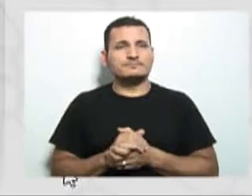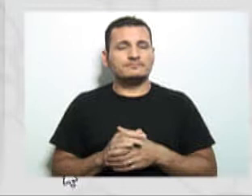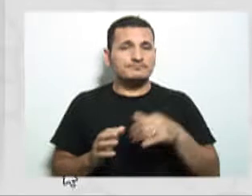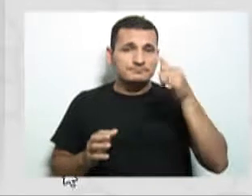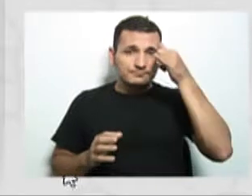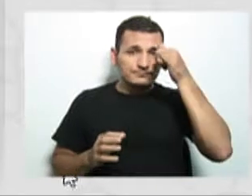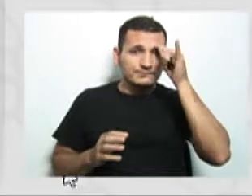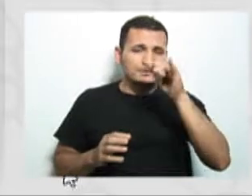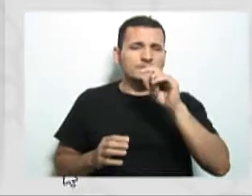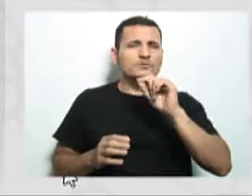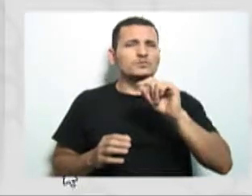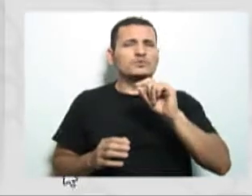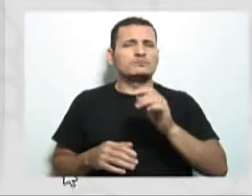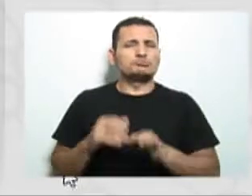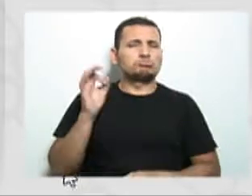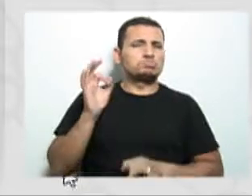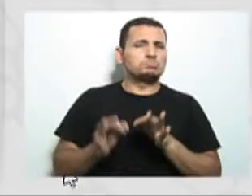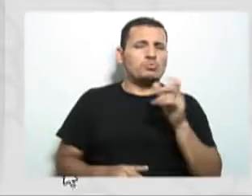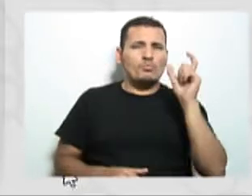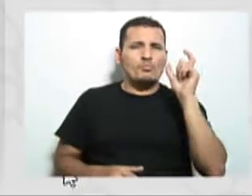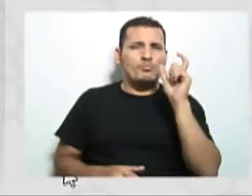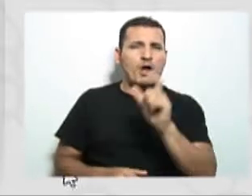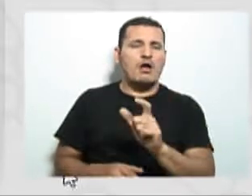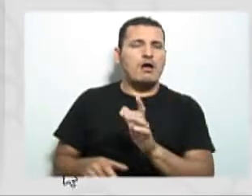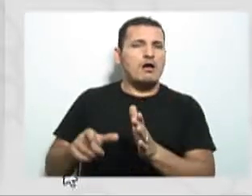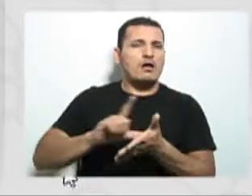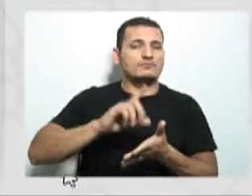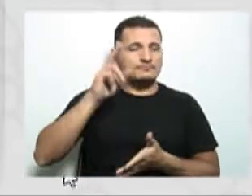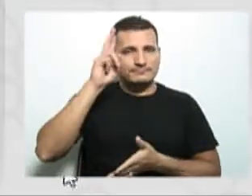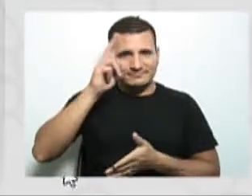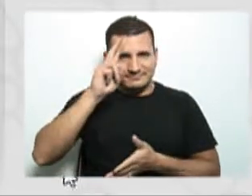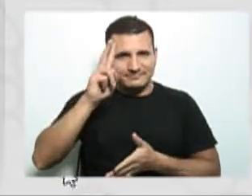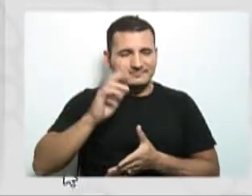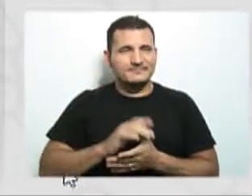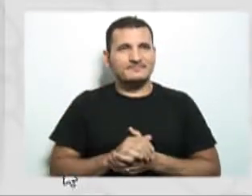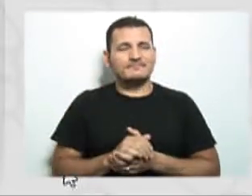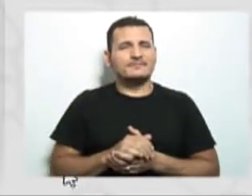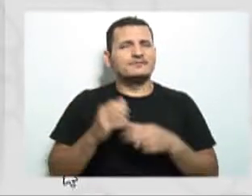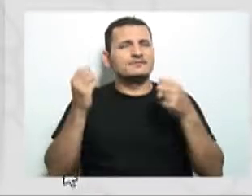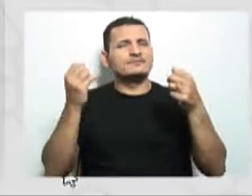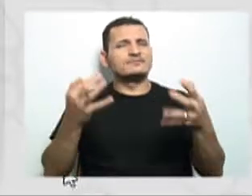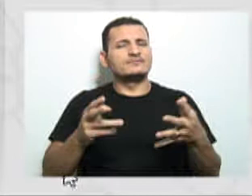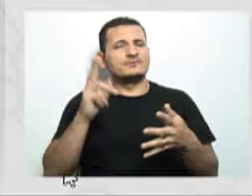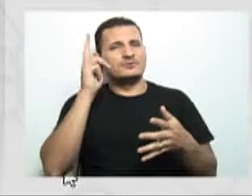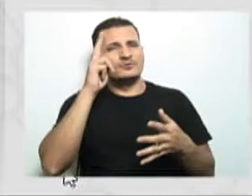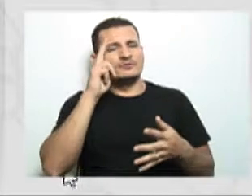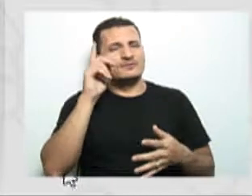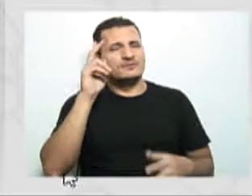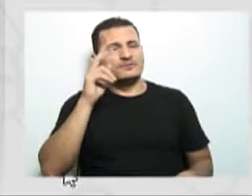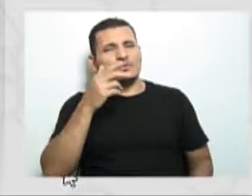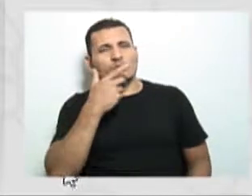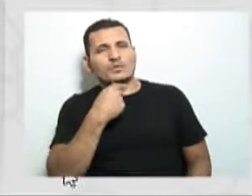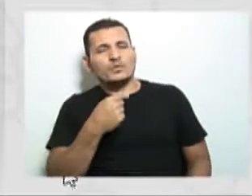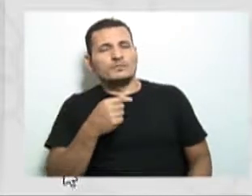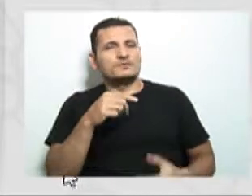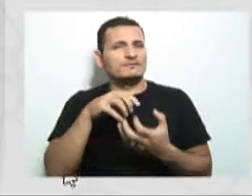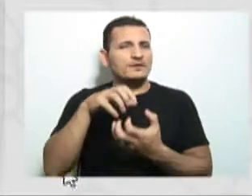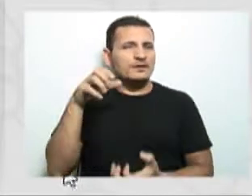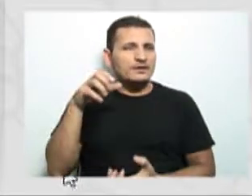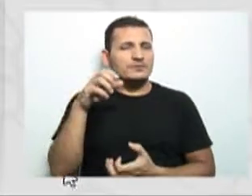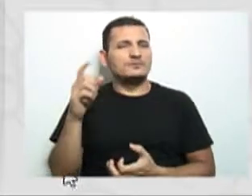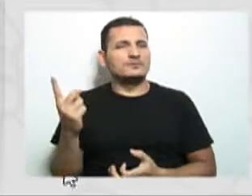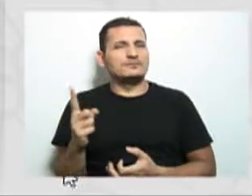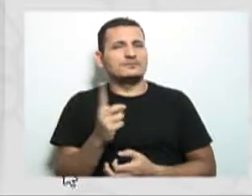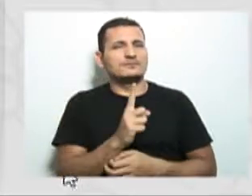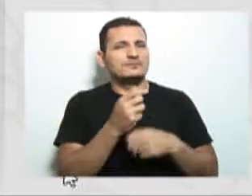Evitar julgamentos apressados. Lembra disso daqui? Daquela historinha que eu contei, não é? Do senhor que subiu no ônibus, não